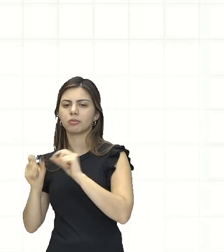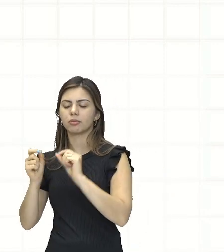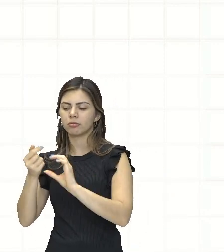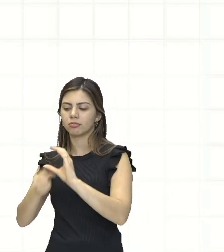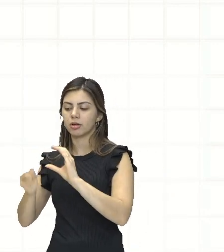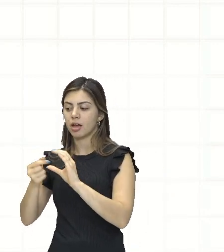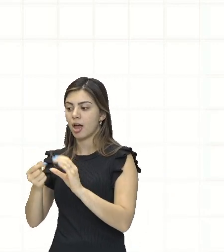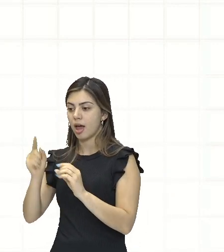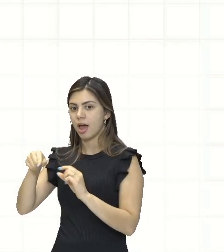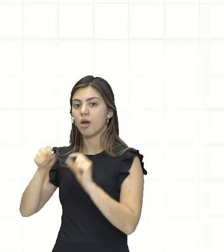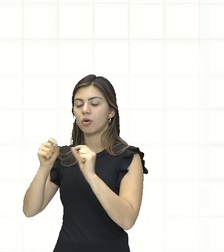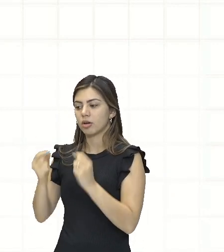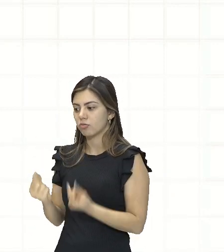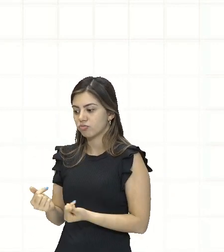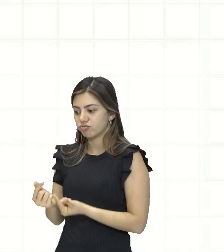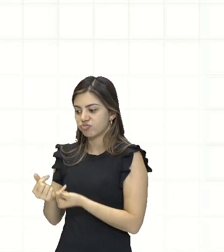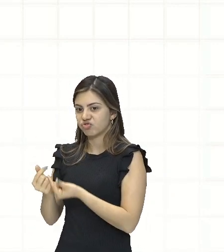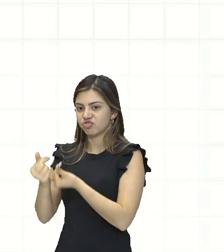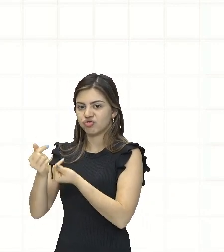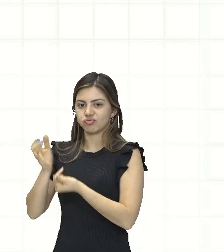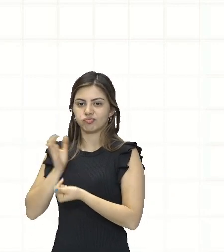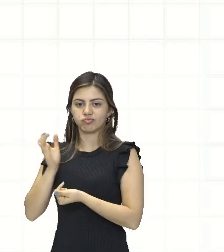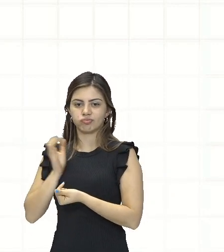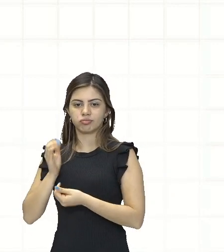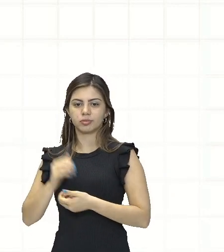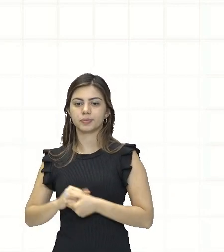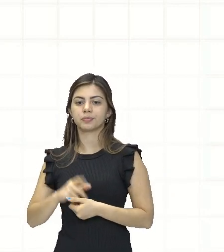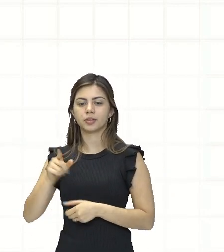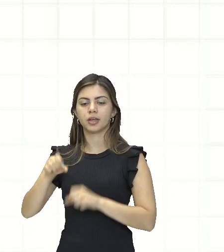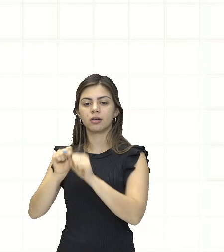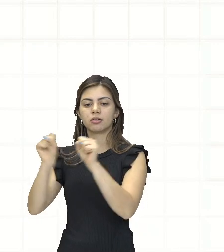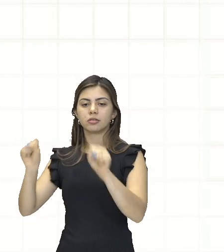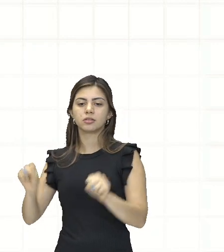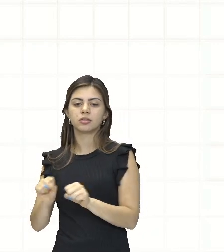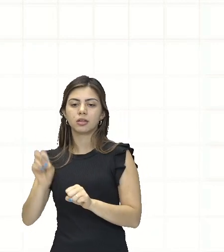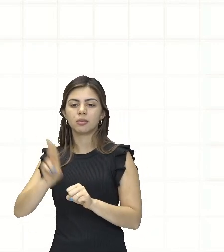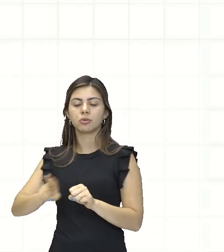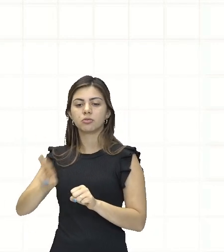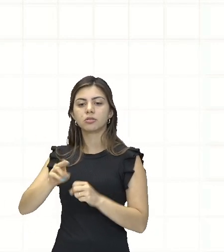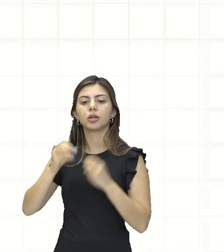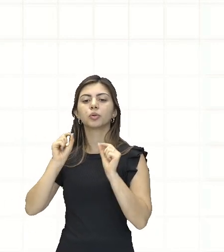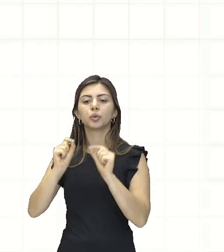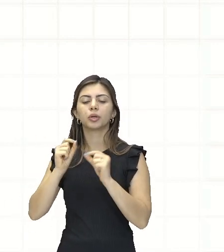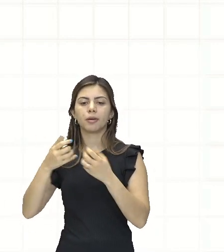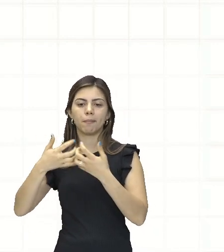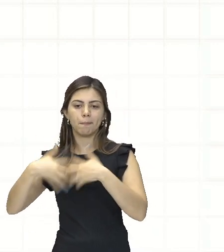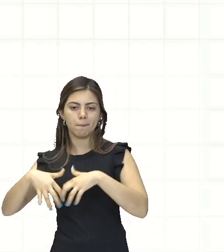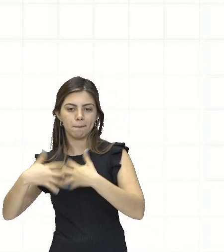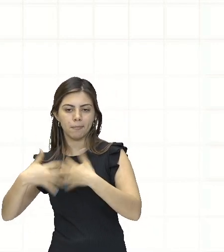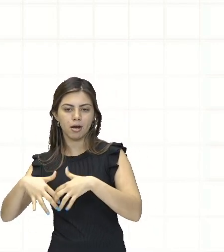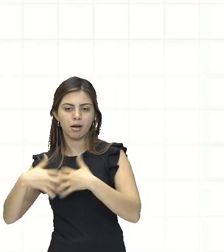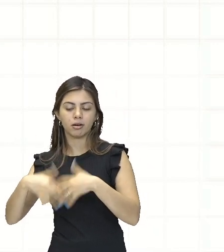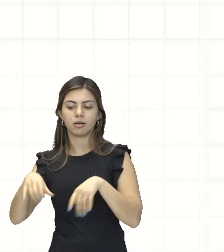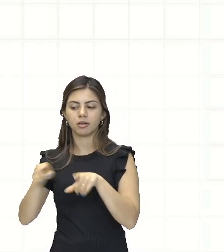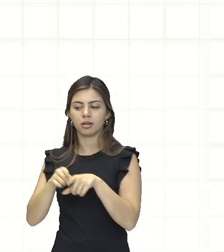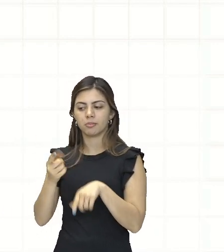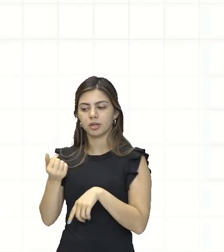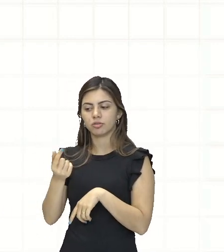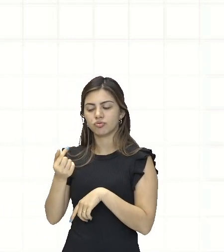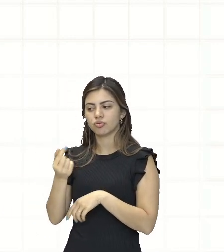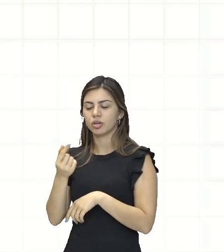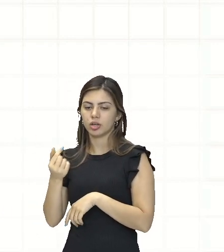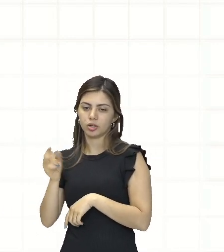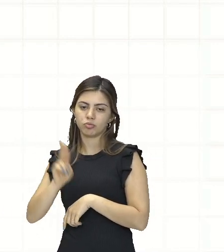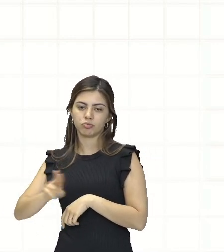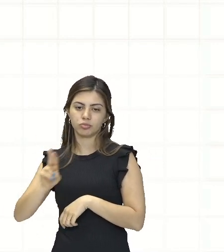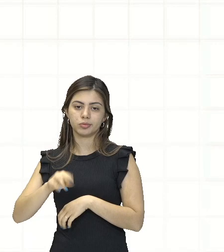enriquecer. Sistemas de produção utilizando máquinas e ampla utilização de moedas, até porque o